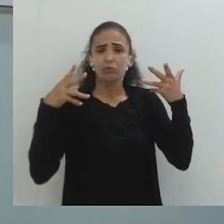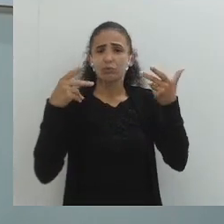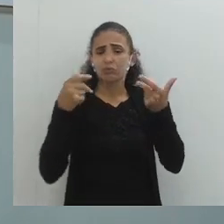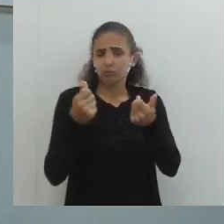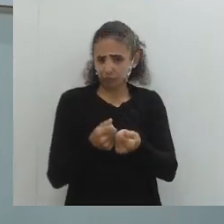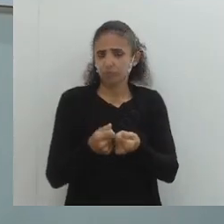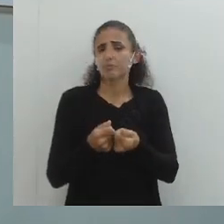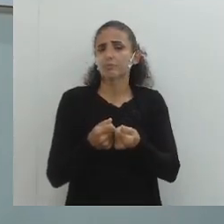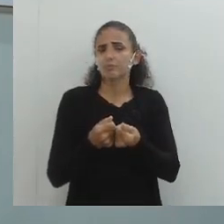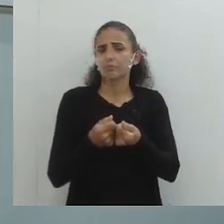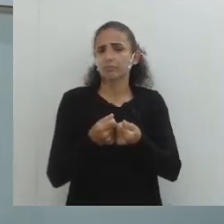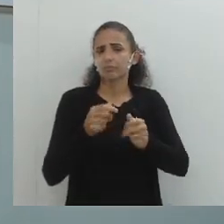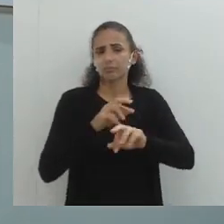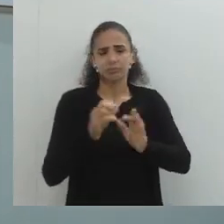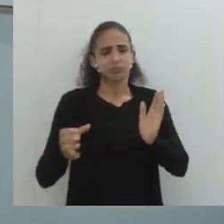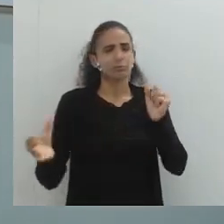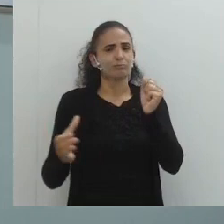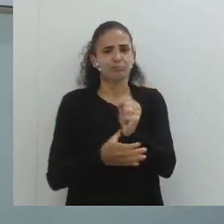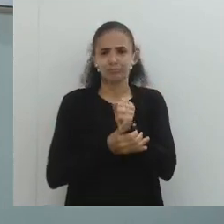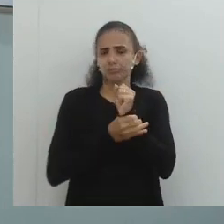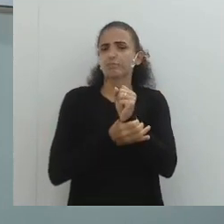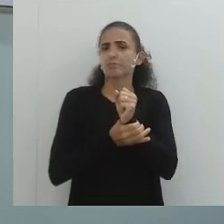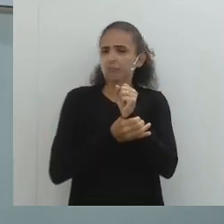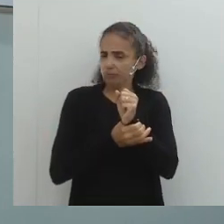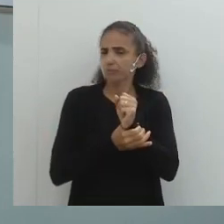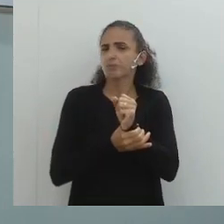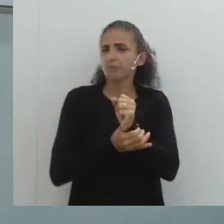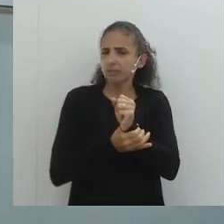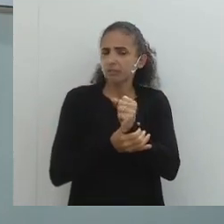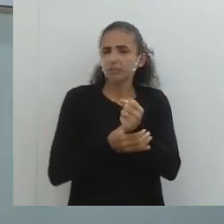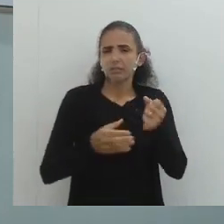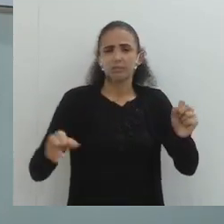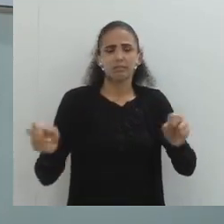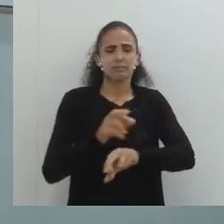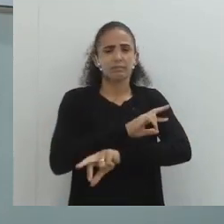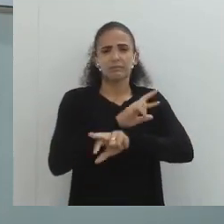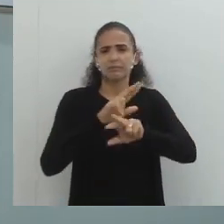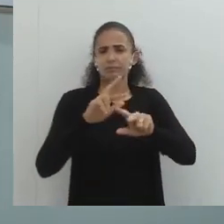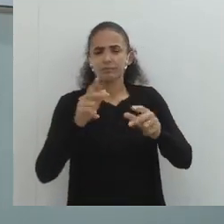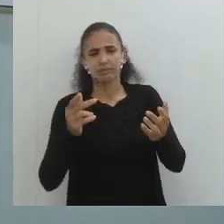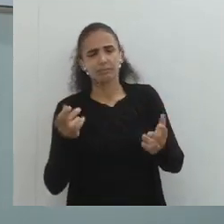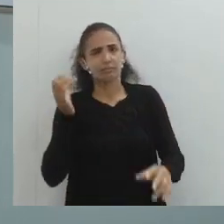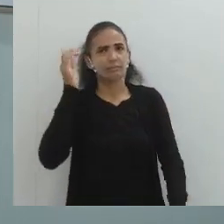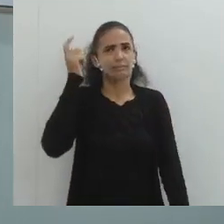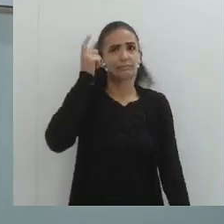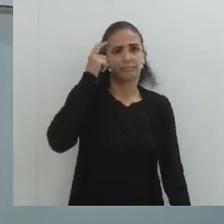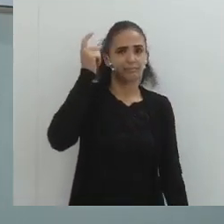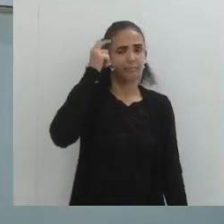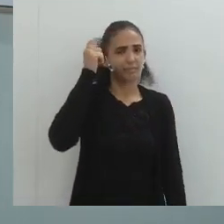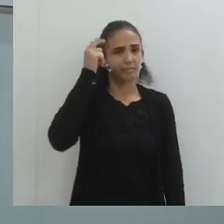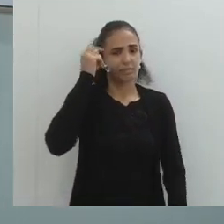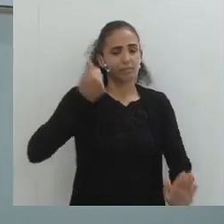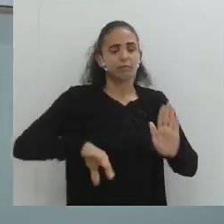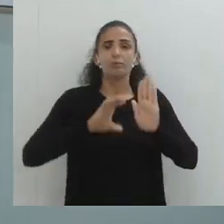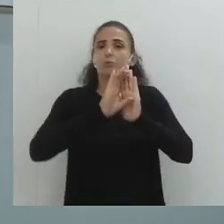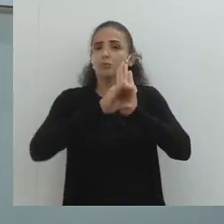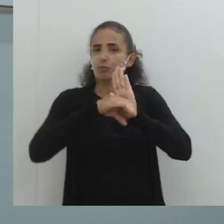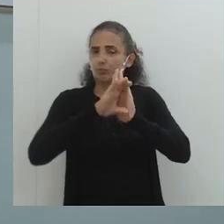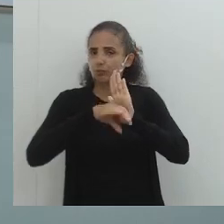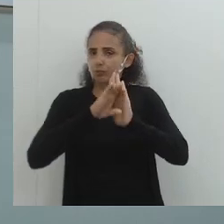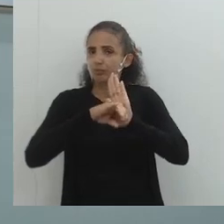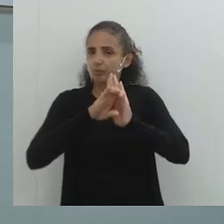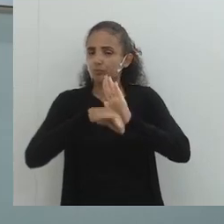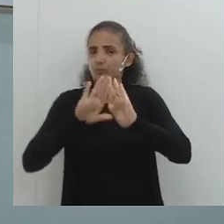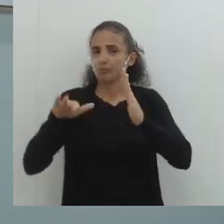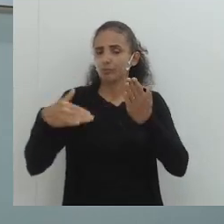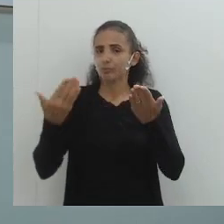é muito seguro nisso daí e abre margens para a gente refletir sobre essa definição. Quando ele diz